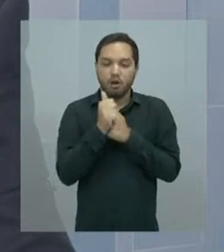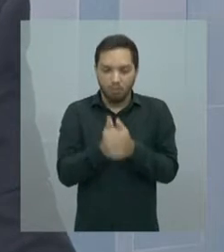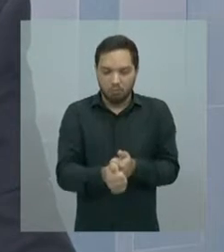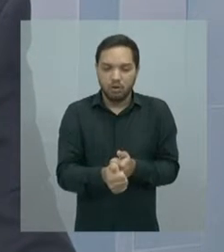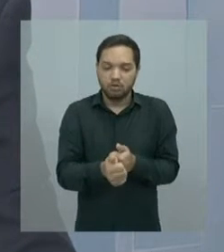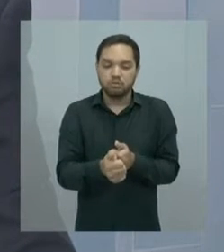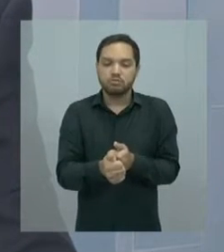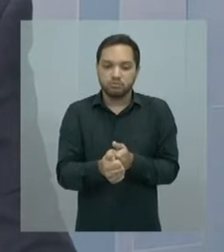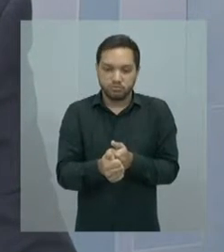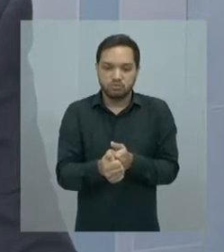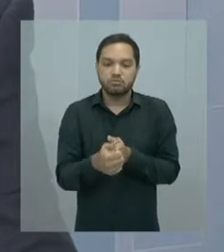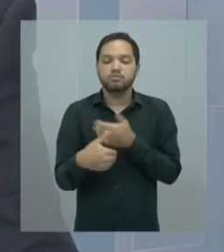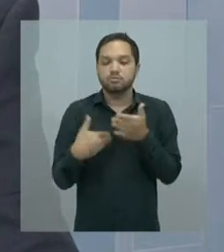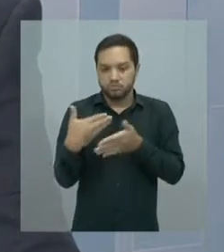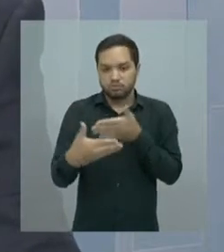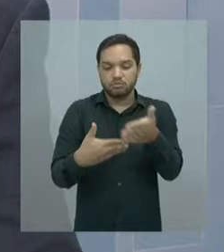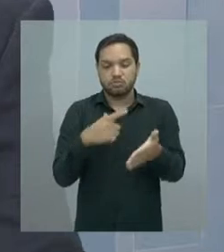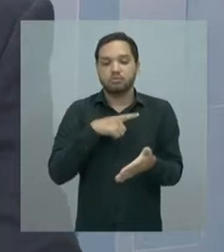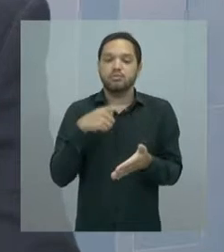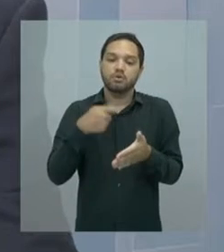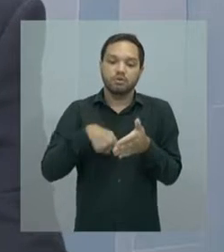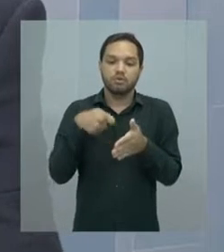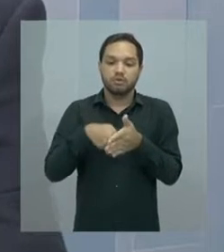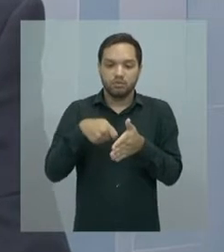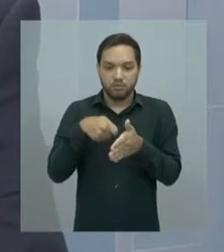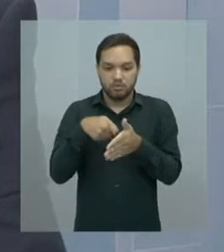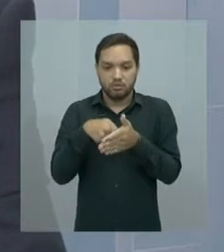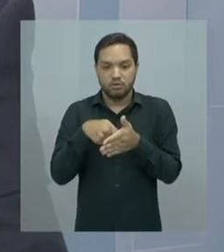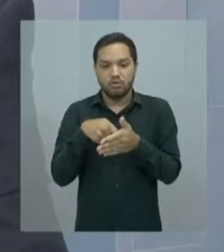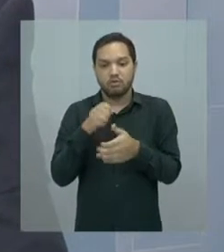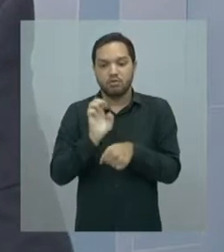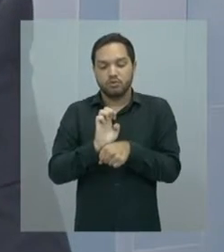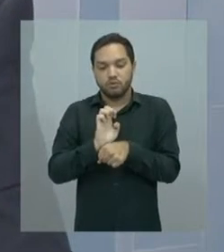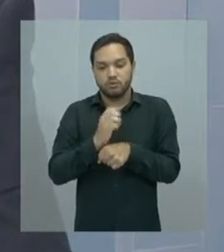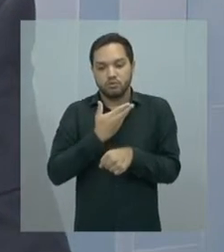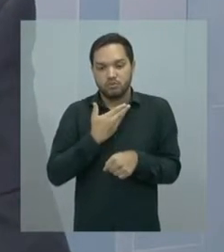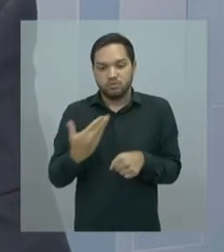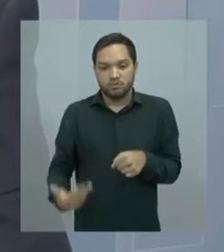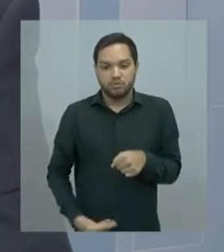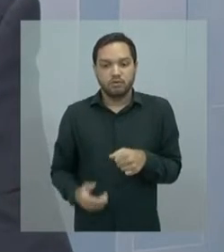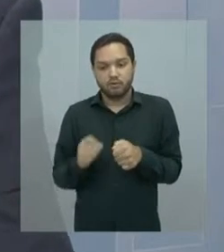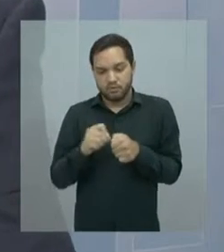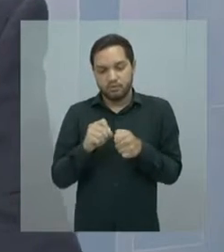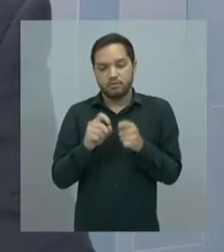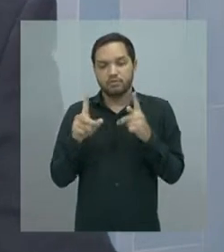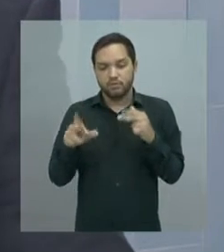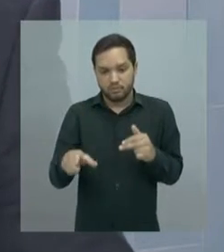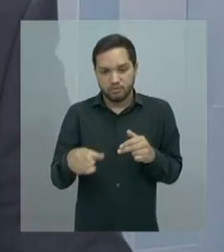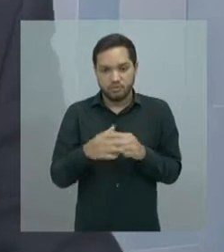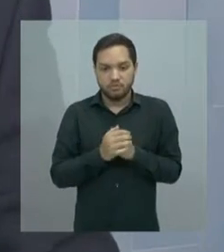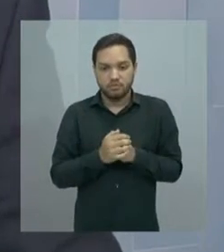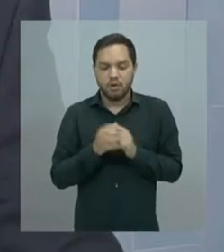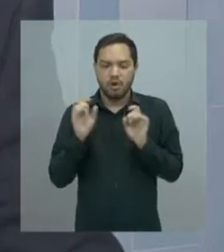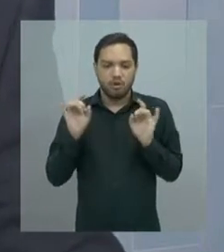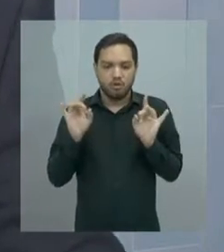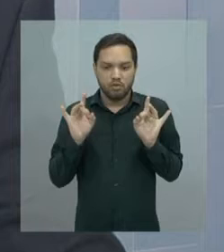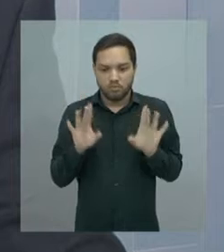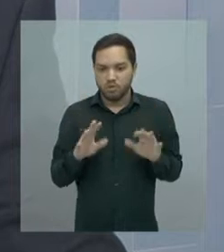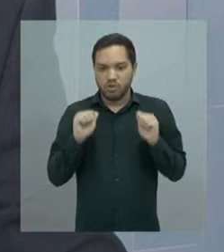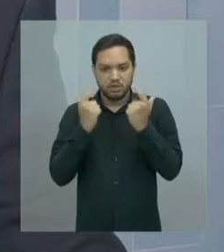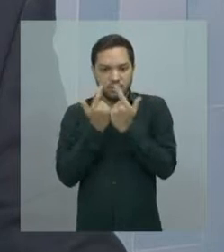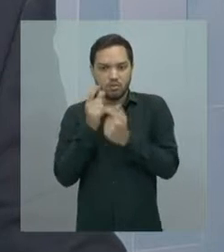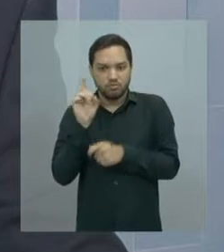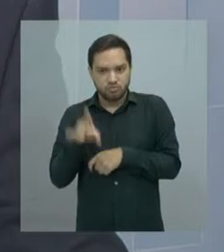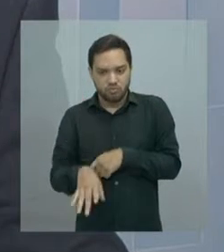processo. Então, nós estamos cobrando também que o Estado, nós estamos pedindo que o Estado também faça isso. Porque não pode ser só a